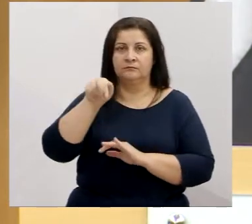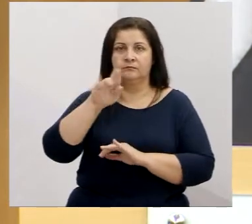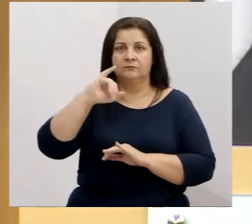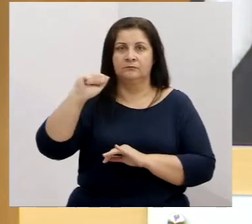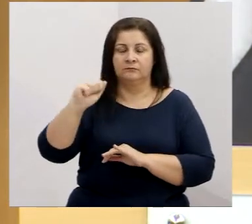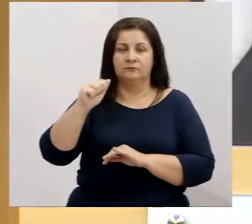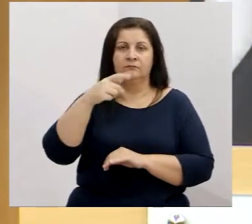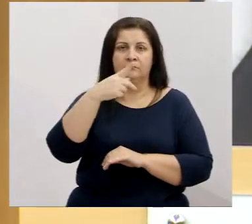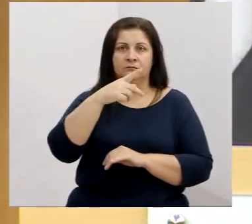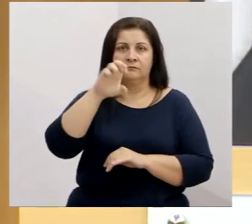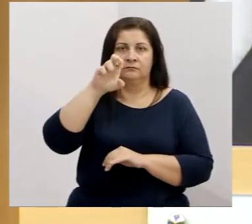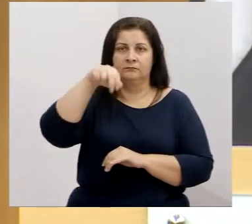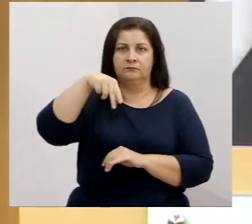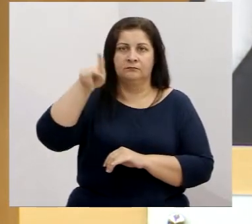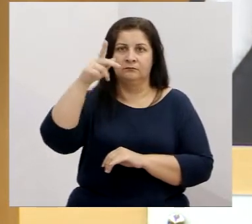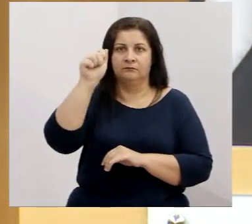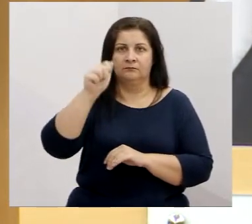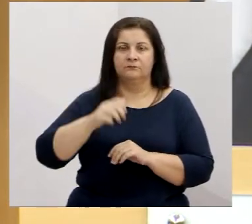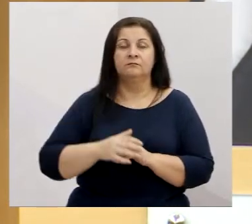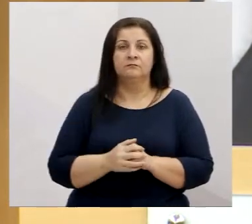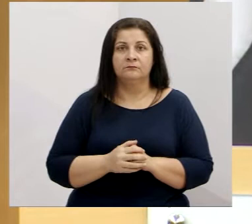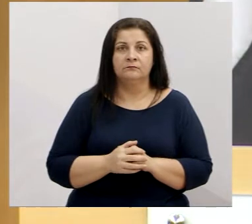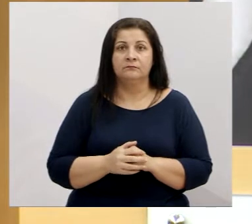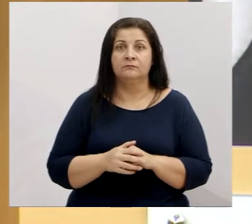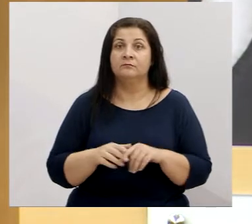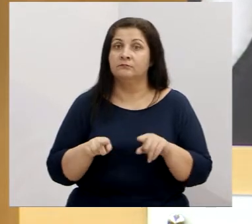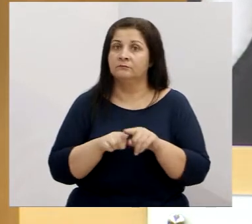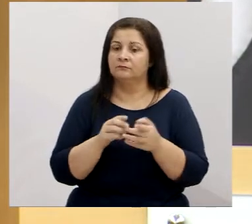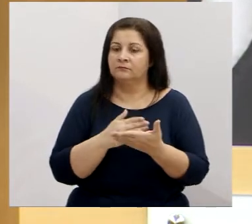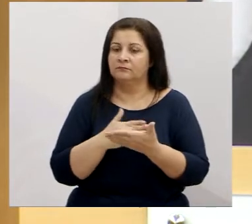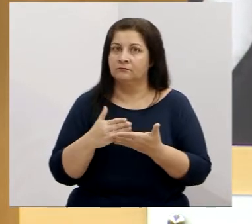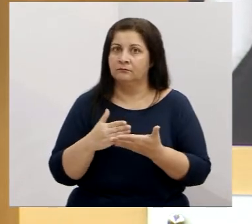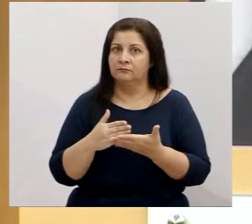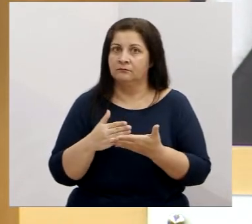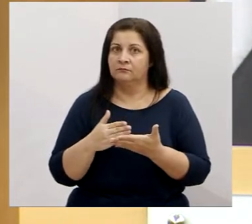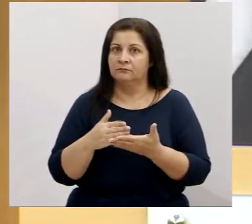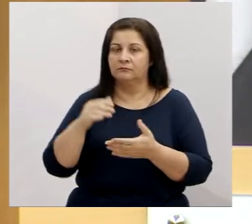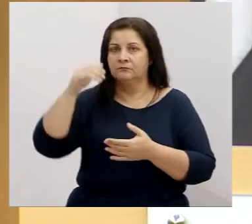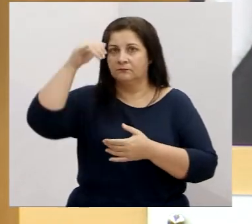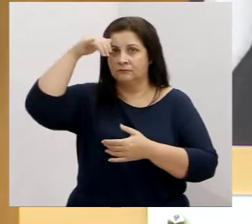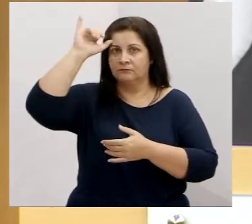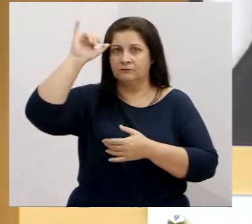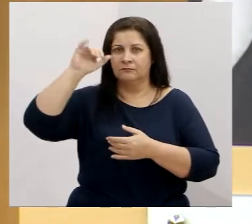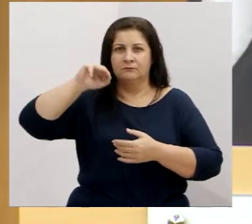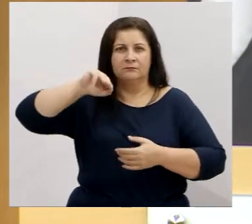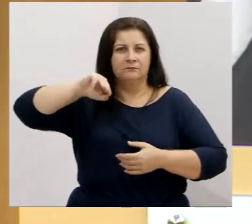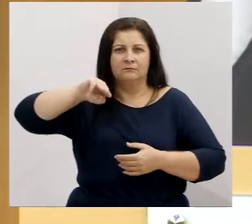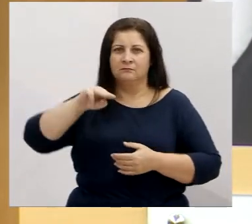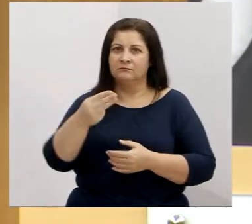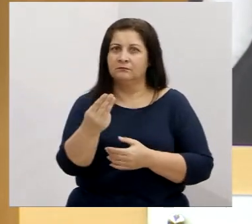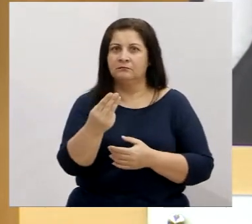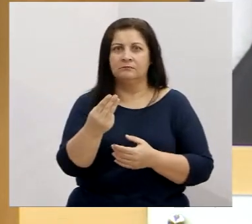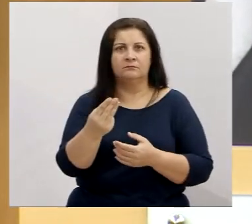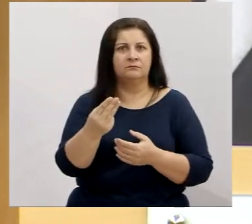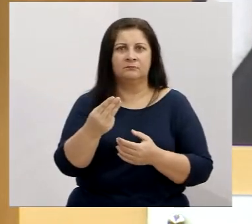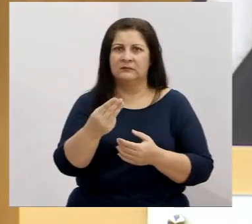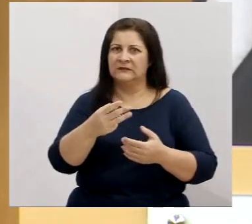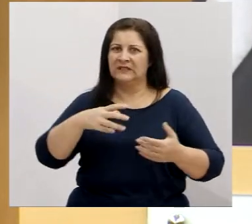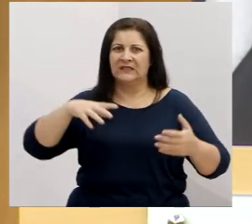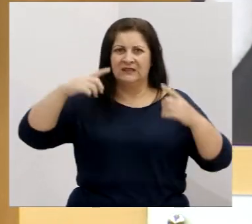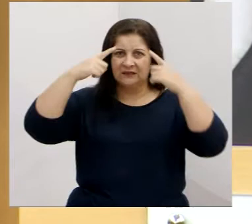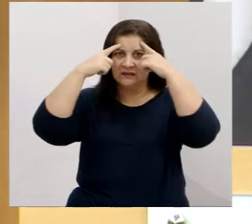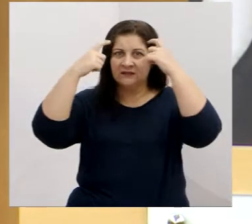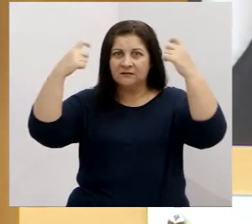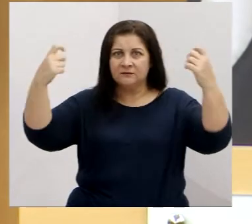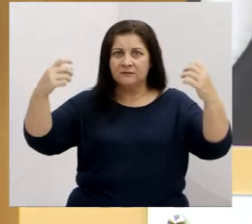por exemplo que também foi fundamentada para evitar milhares de casos de violência doméstica